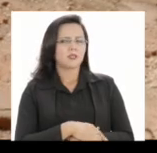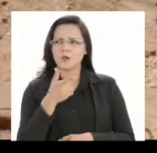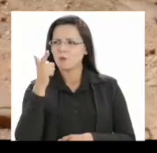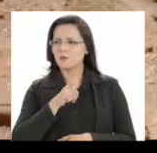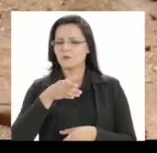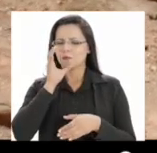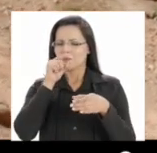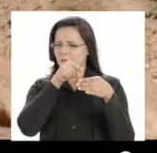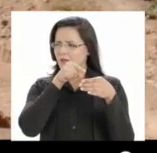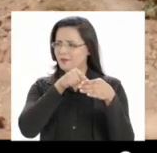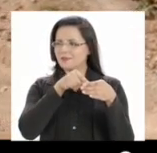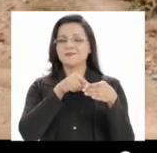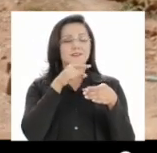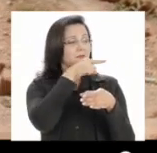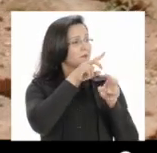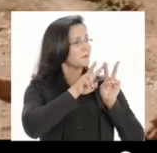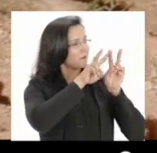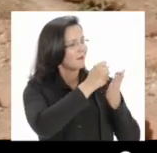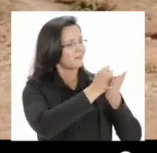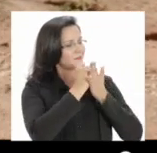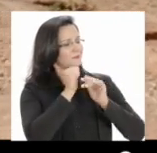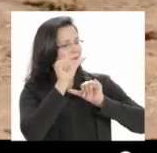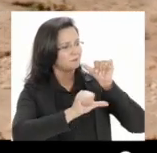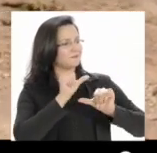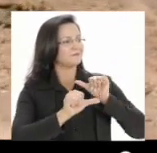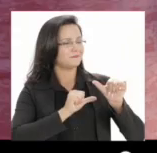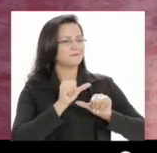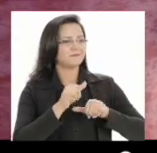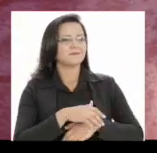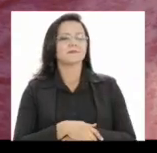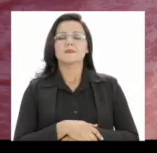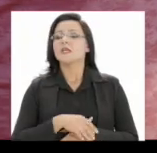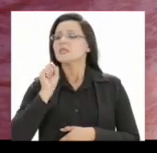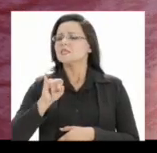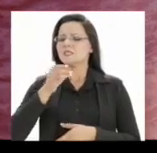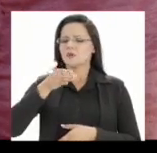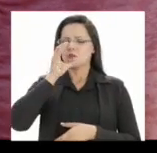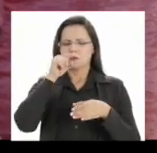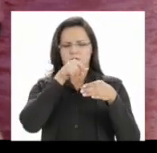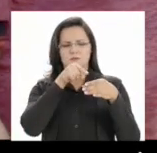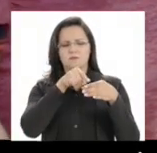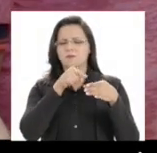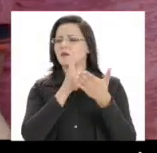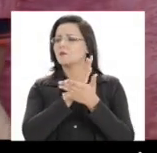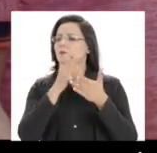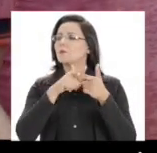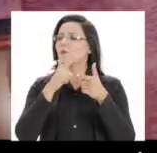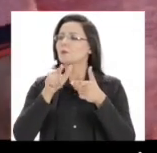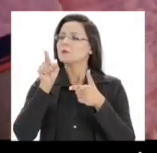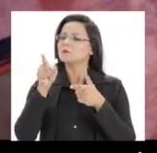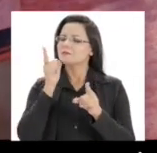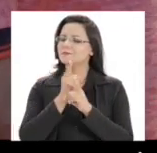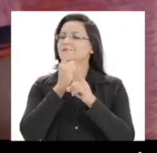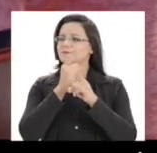E conseguia beber? Quem tirou nós dessa água se chama-se Wellington Dias. E ao beber essa água, quais os problemas